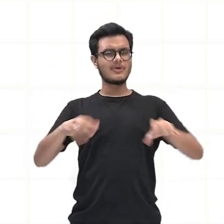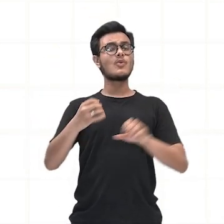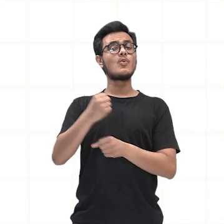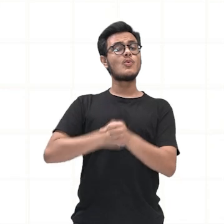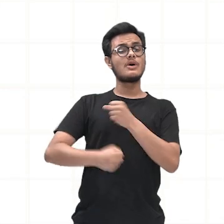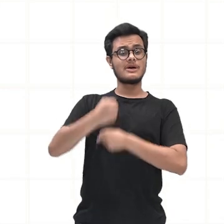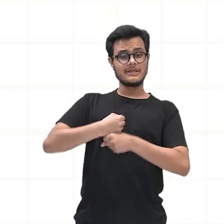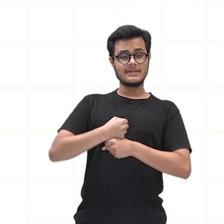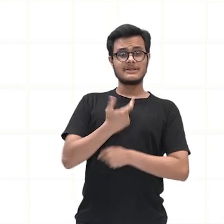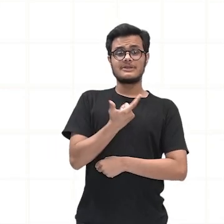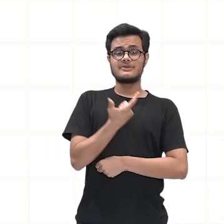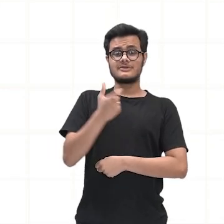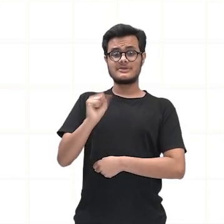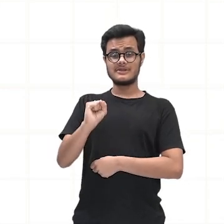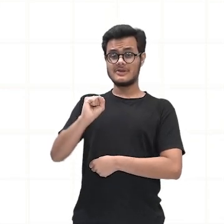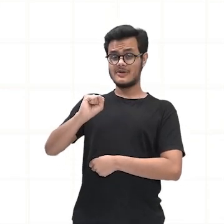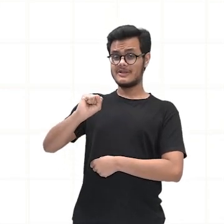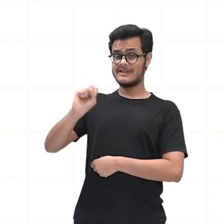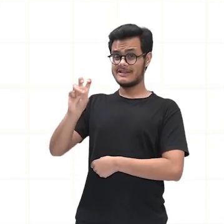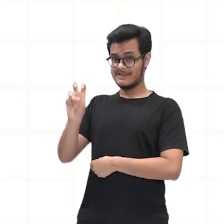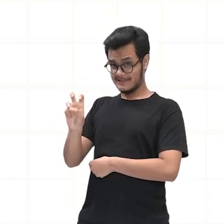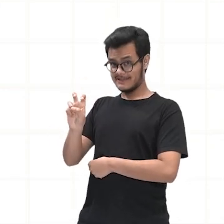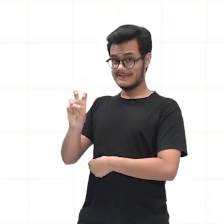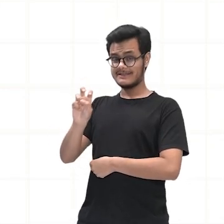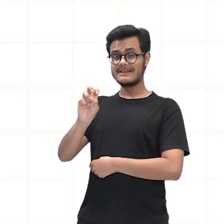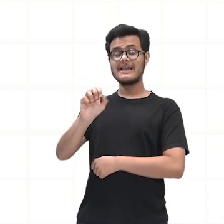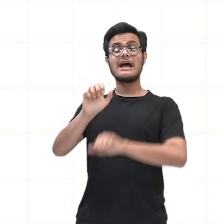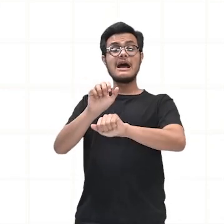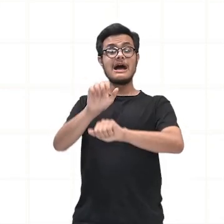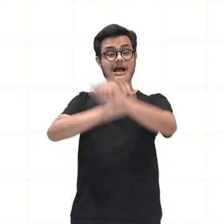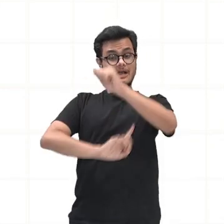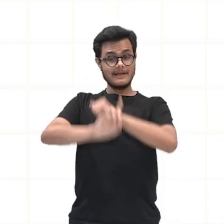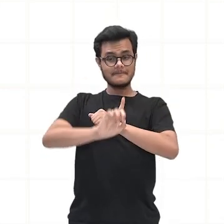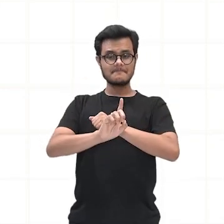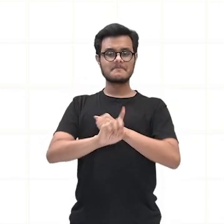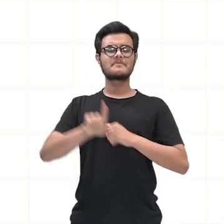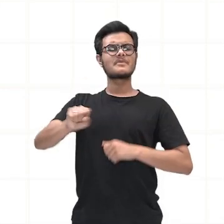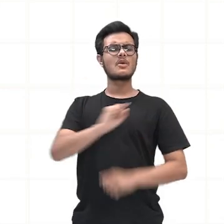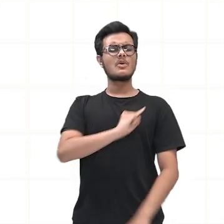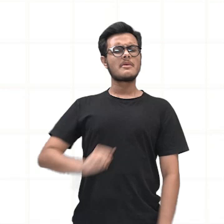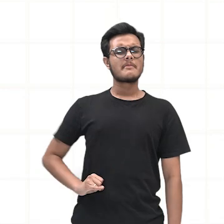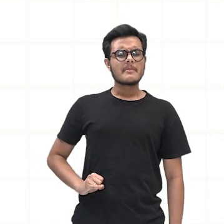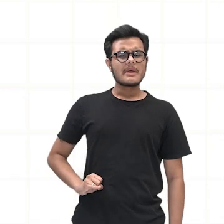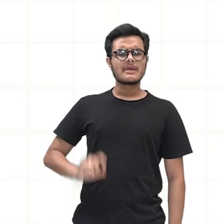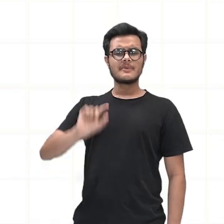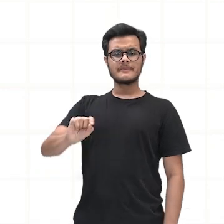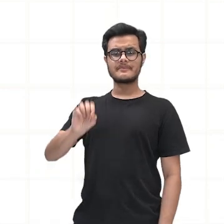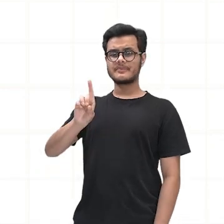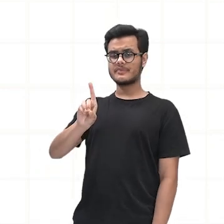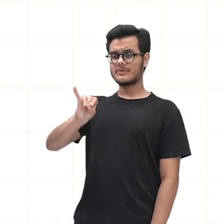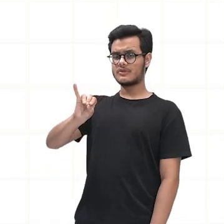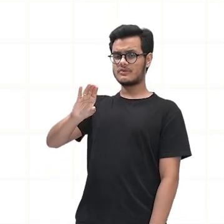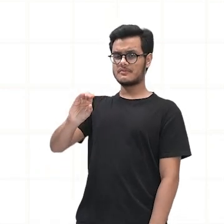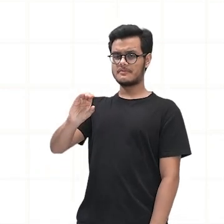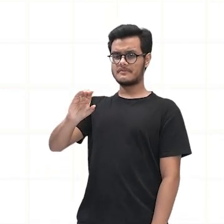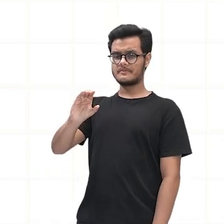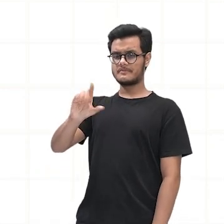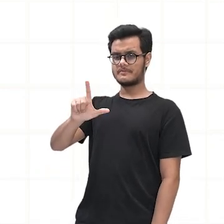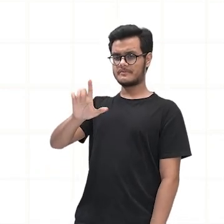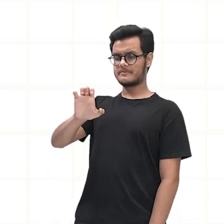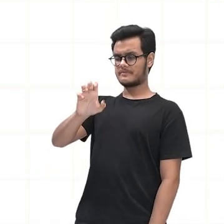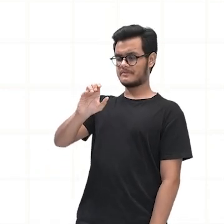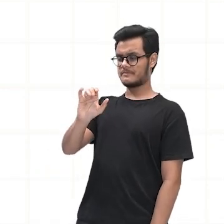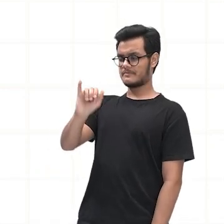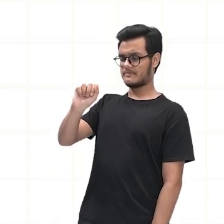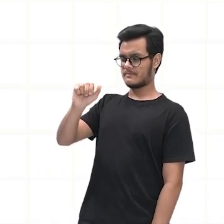285, pelo imperador Diocleciano. Professor, foi o imperador Diocleciano que criou o Império Bizantino? Não,